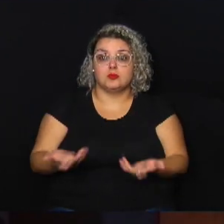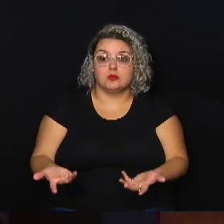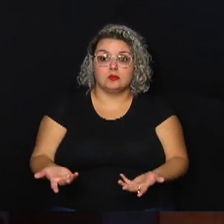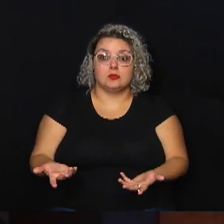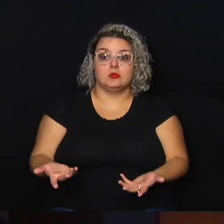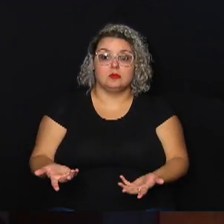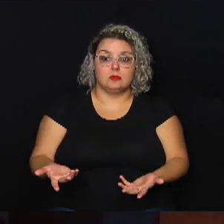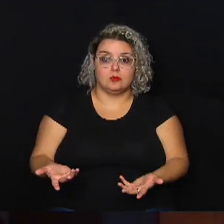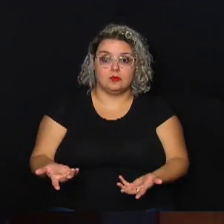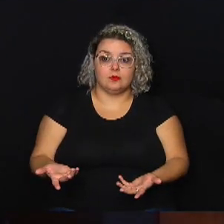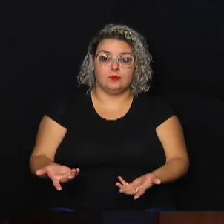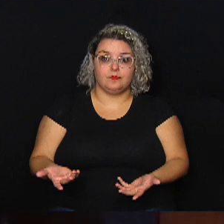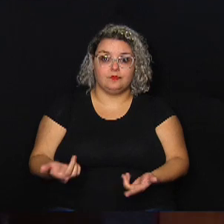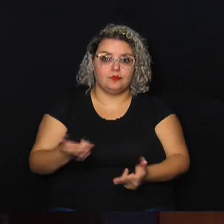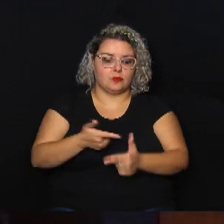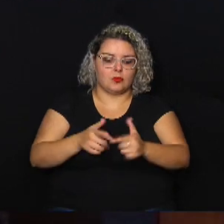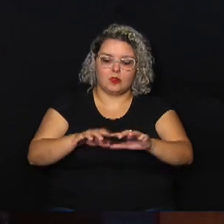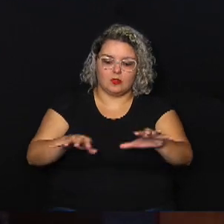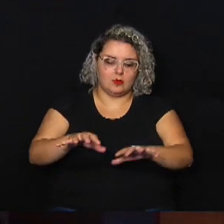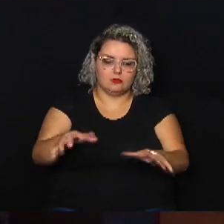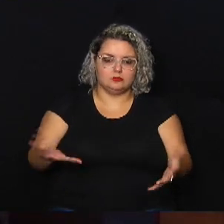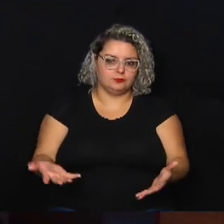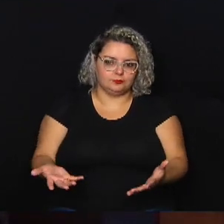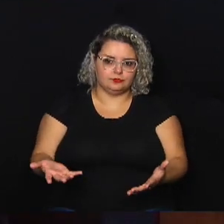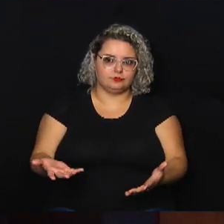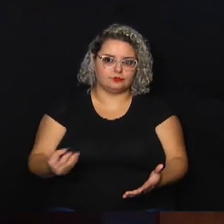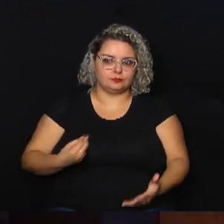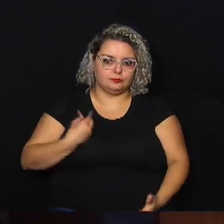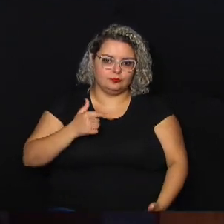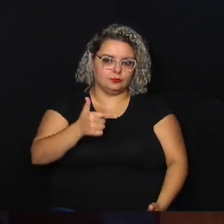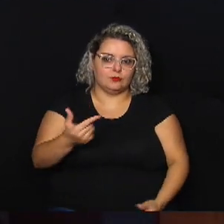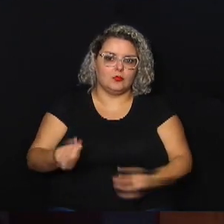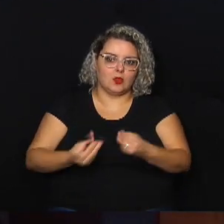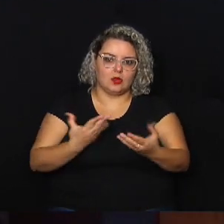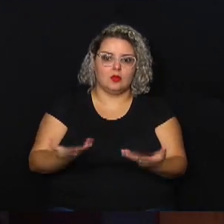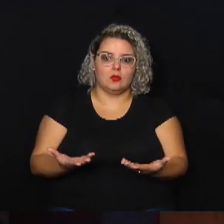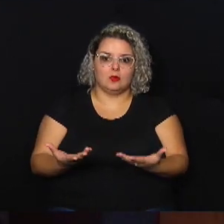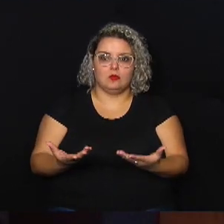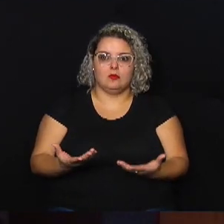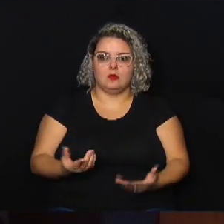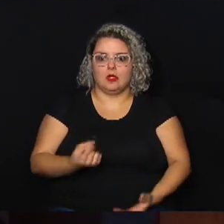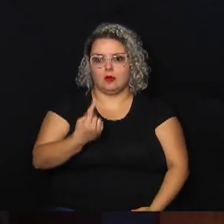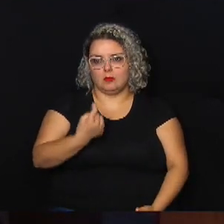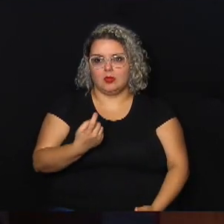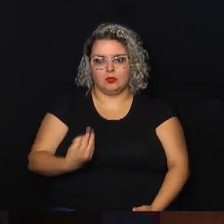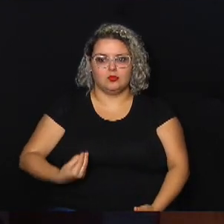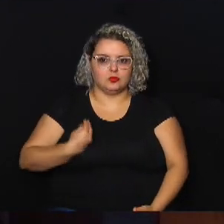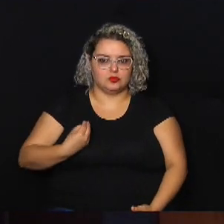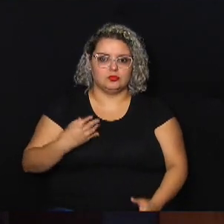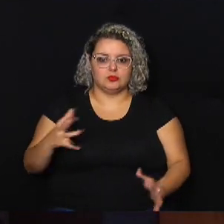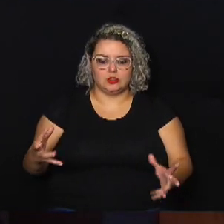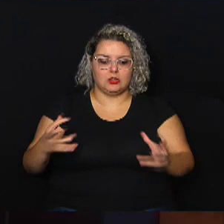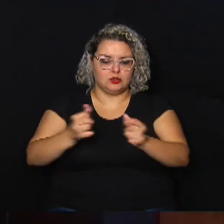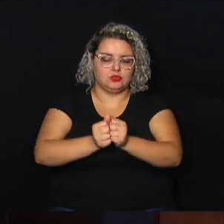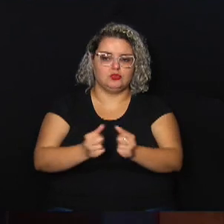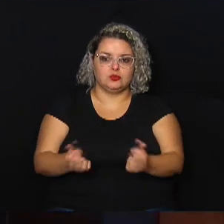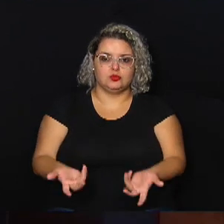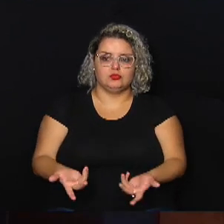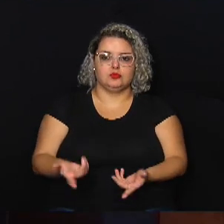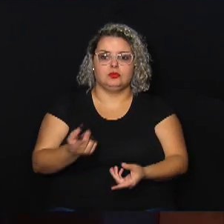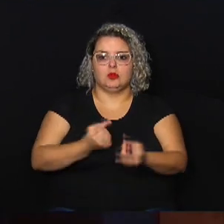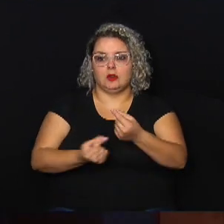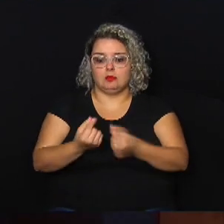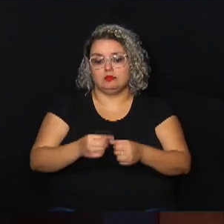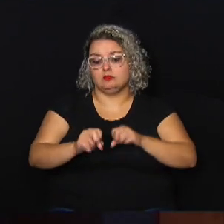é uma divisão artificial da vida. Então, para ter um bom conhecimento assim, sobre, no caso, educação financeira, você tem que ter